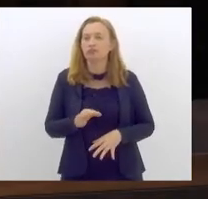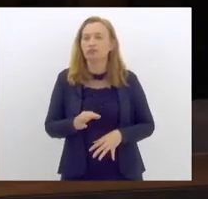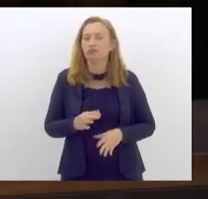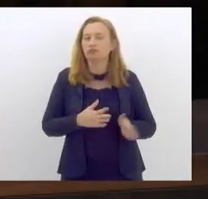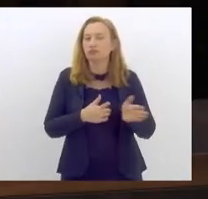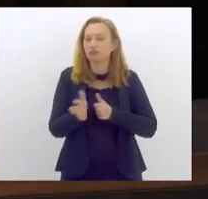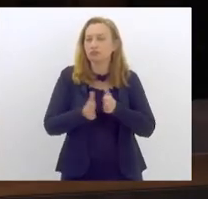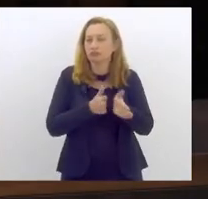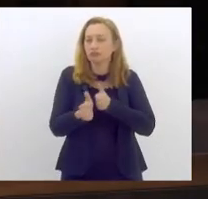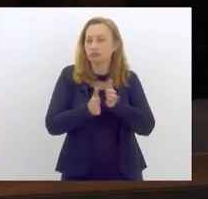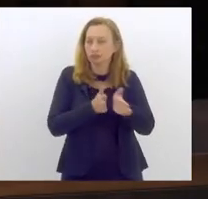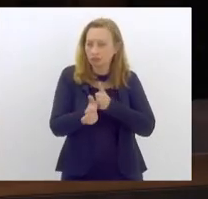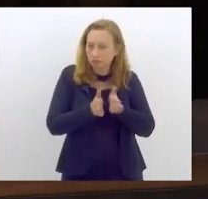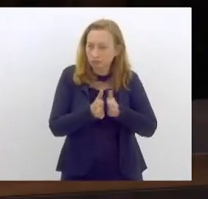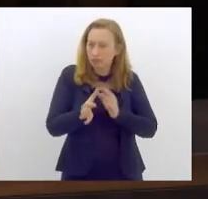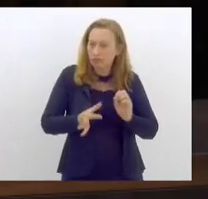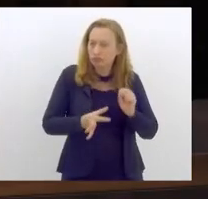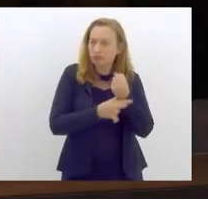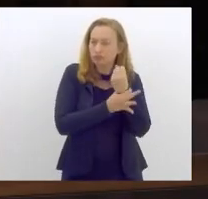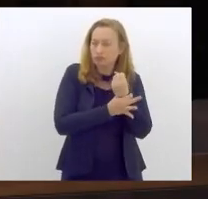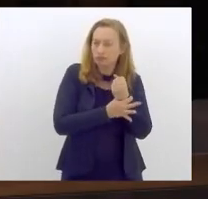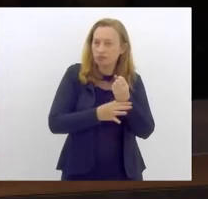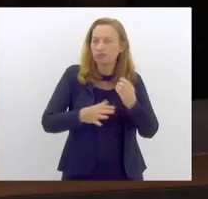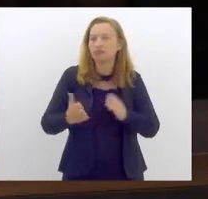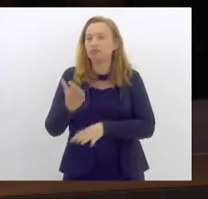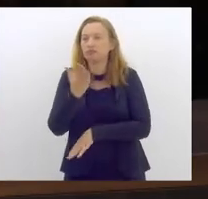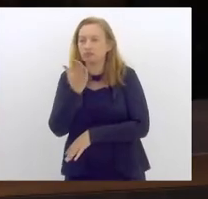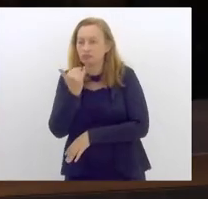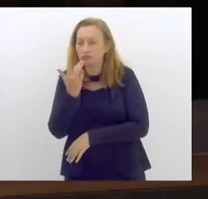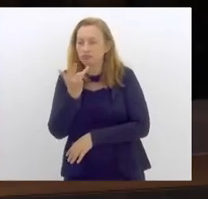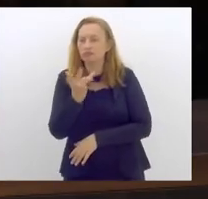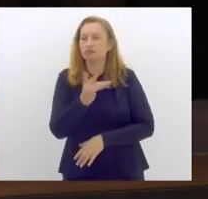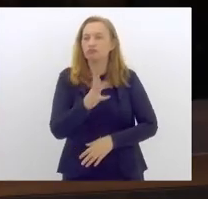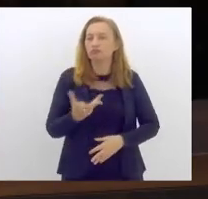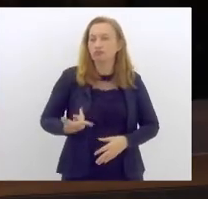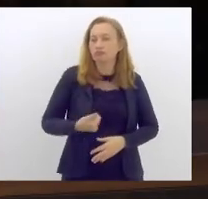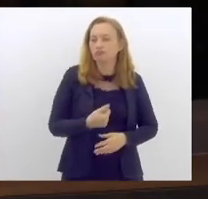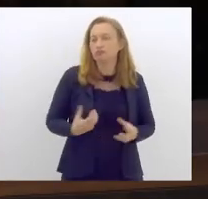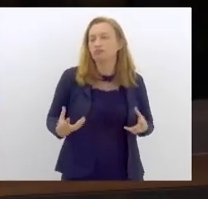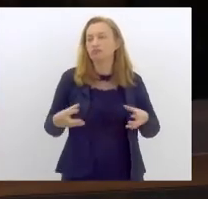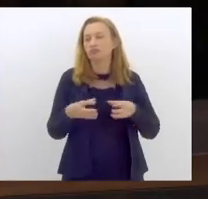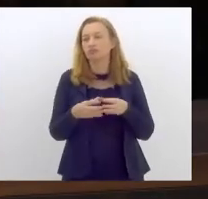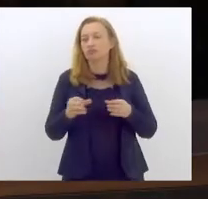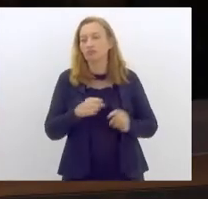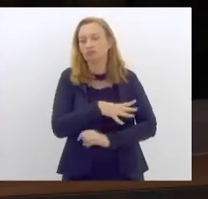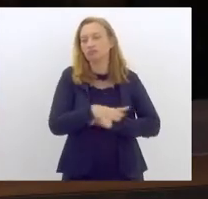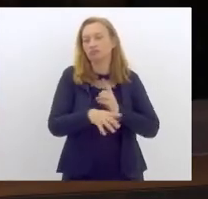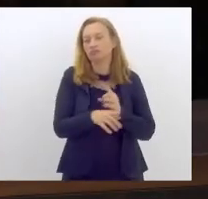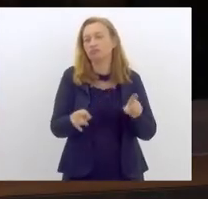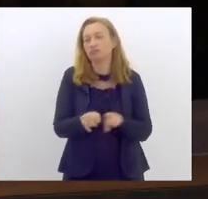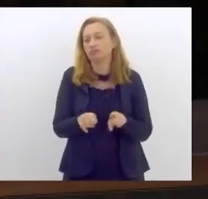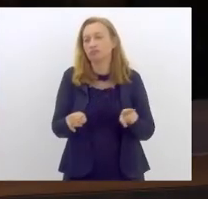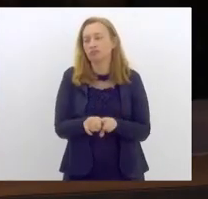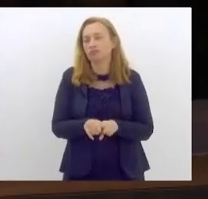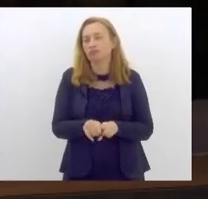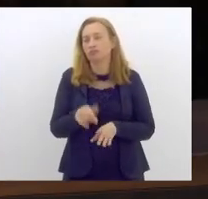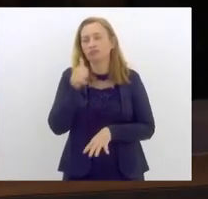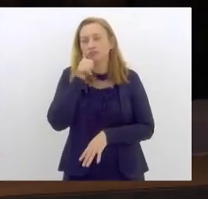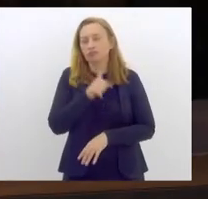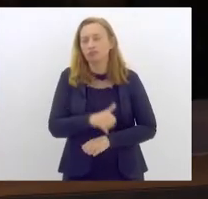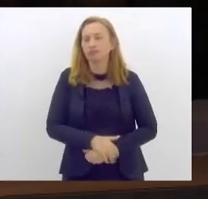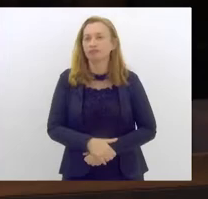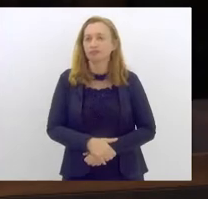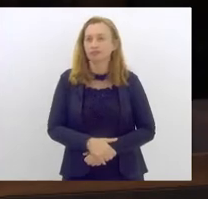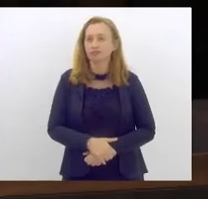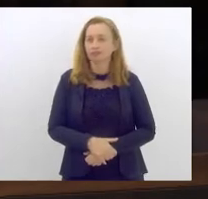do acesso né a segurança para o conjunto da sociedade mas também para as mulheres